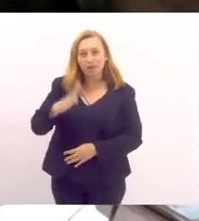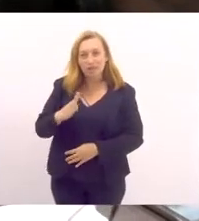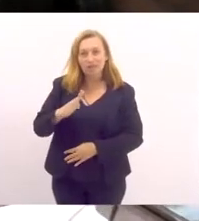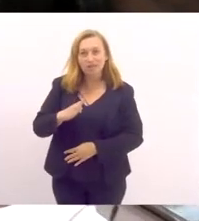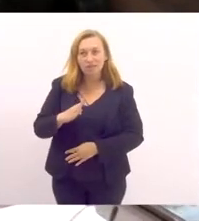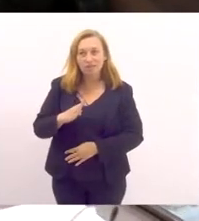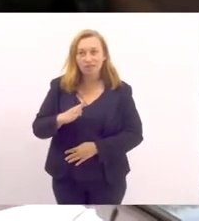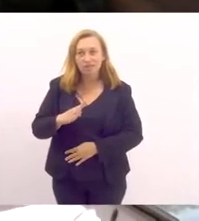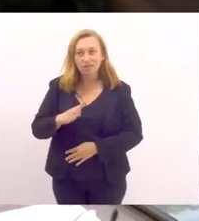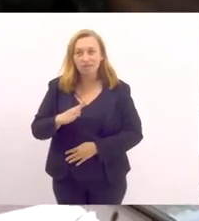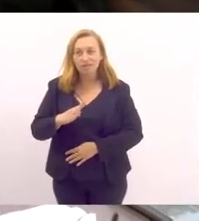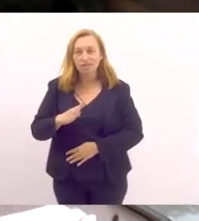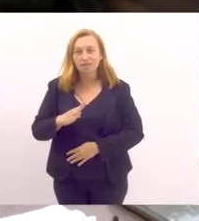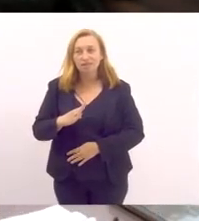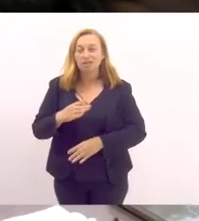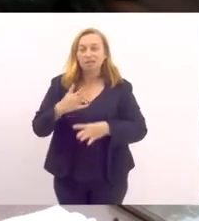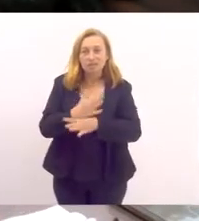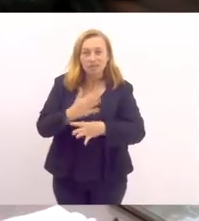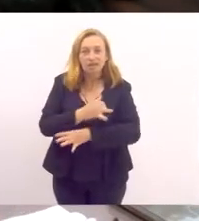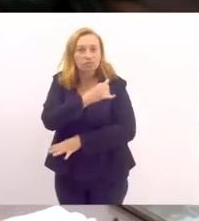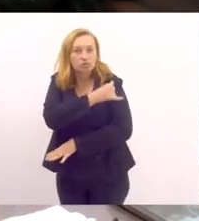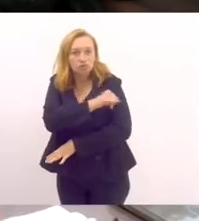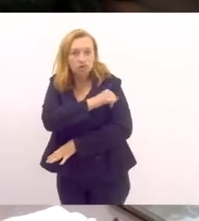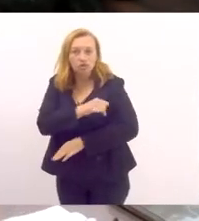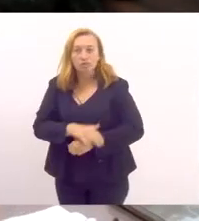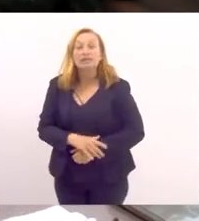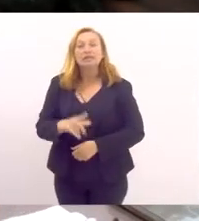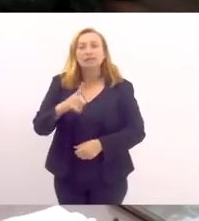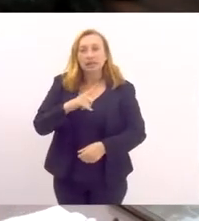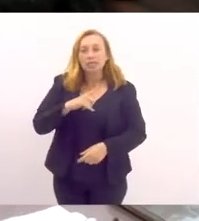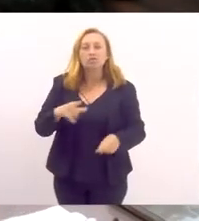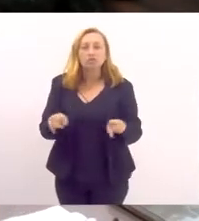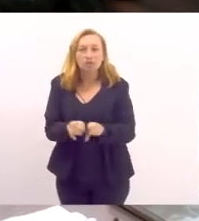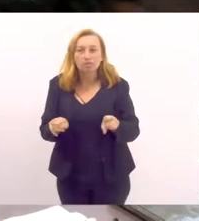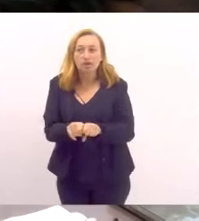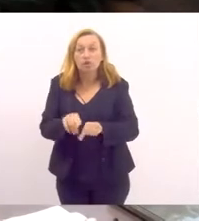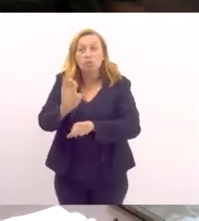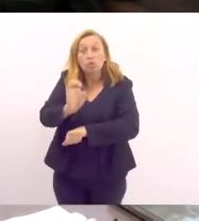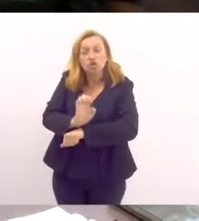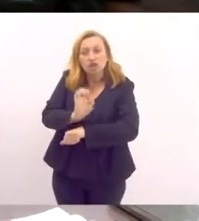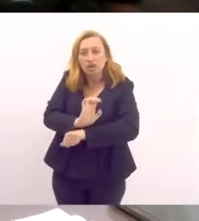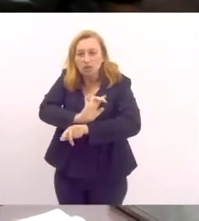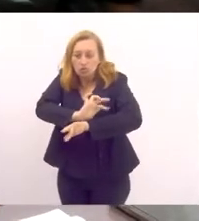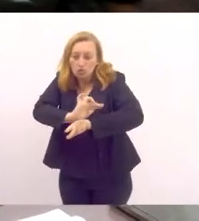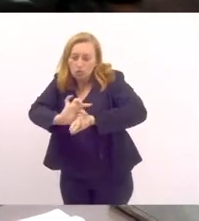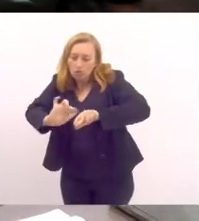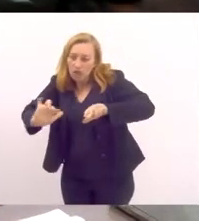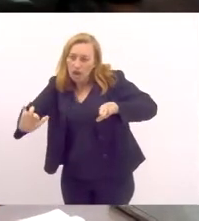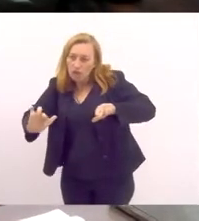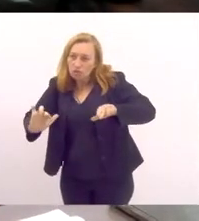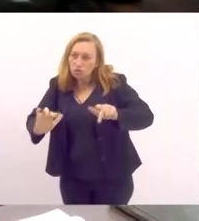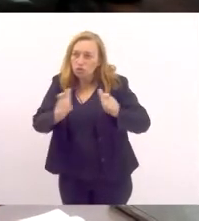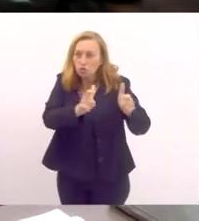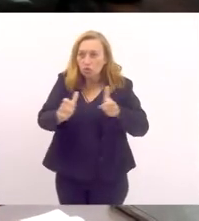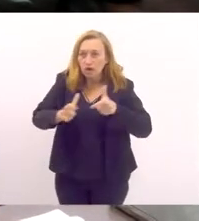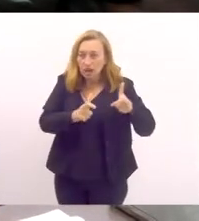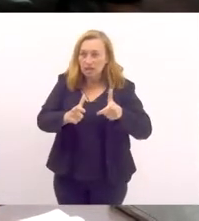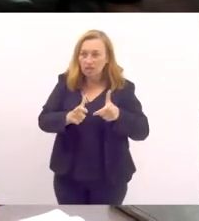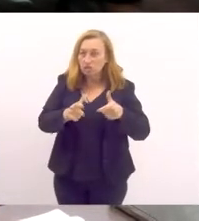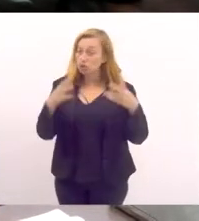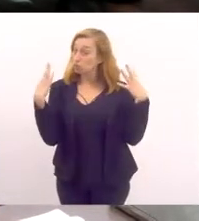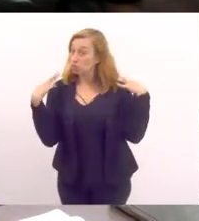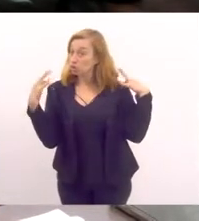onde nós estamos localizados, que é a cidade do Rio de Janeiro. E temos também um estado com várias regiões, né, turísticas